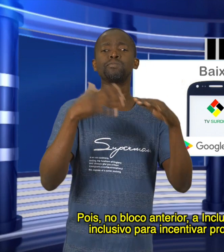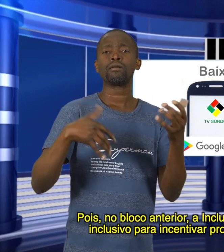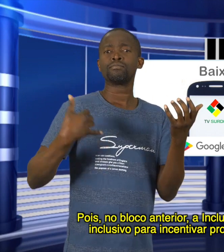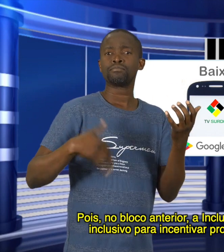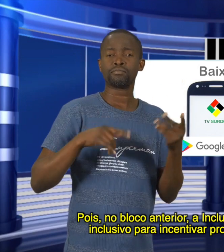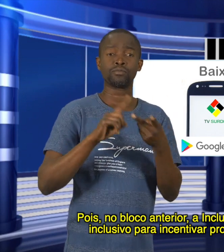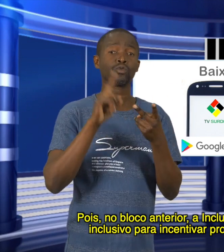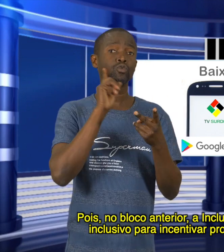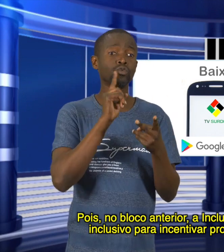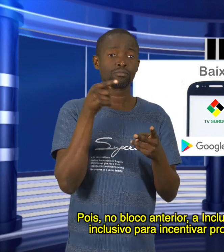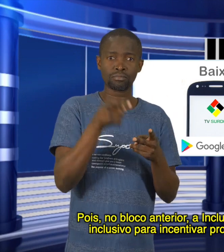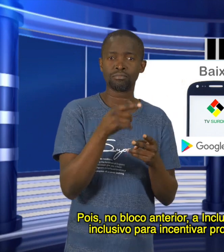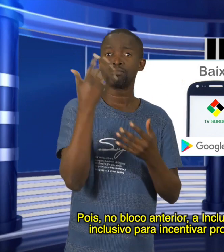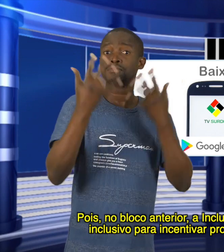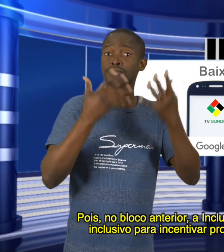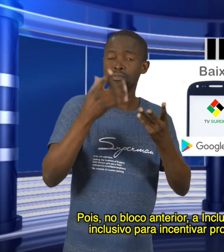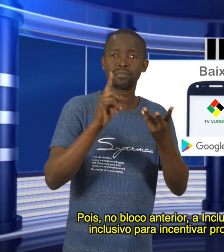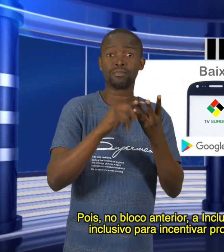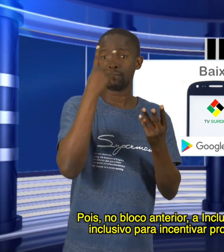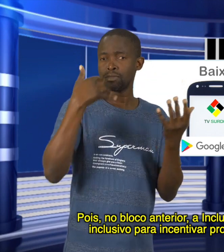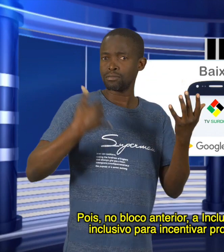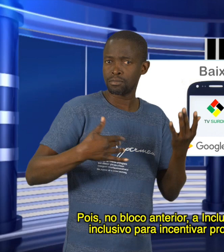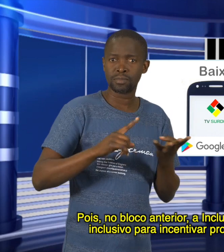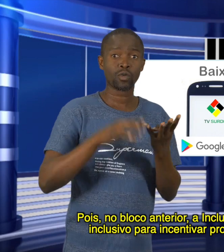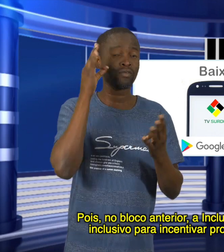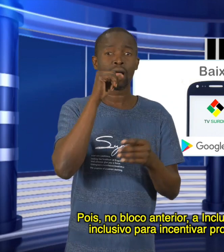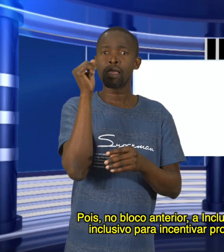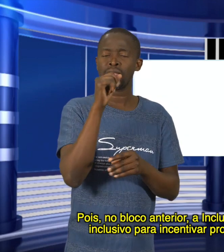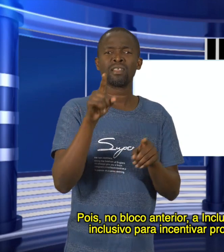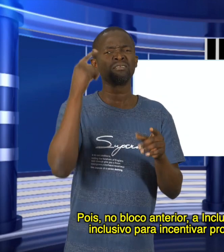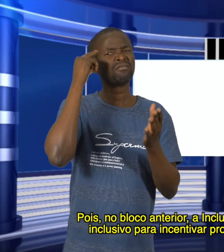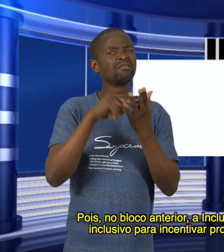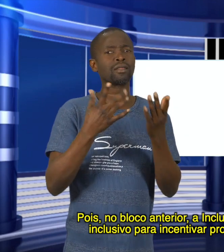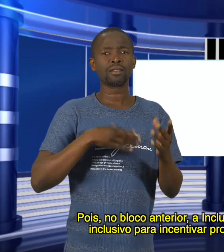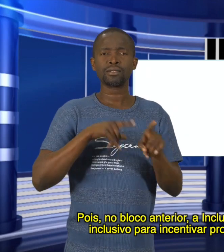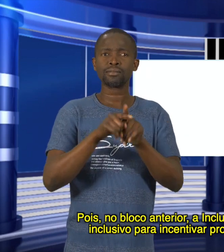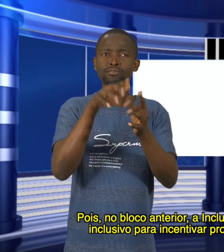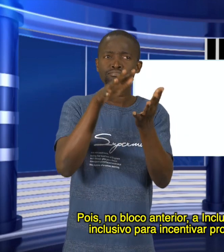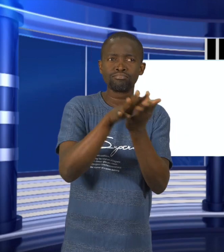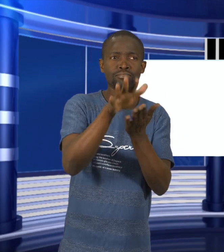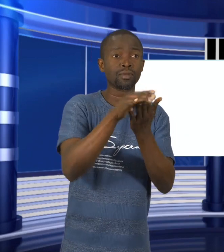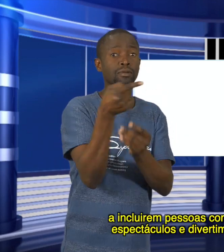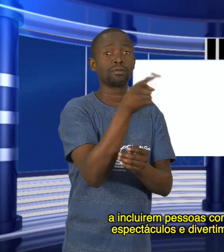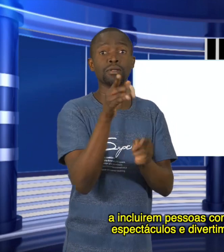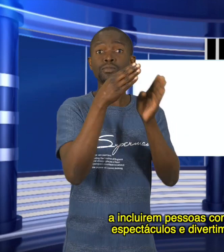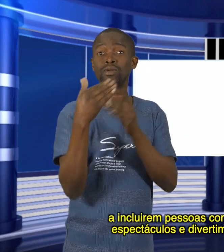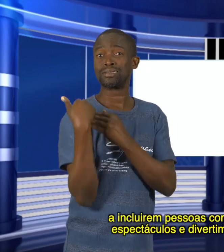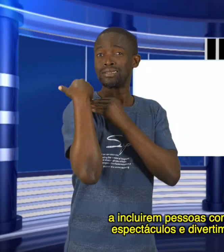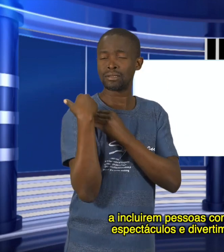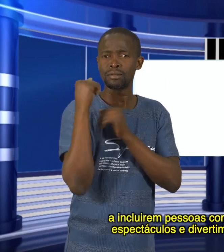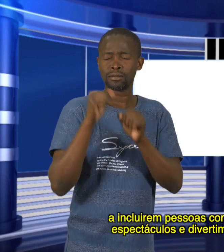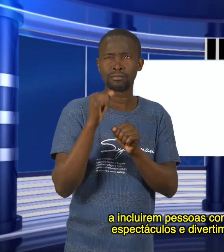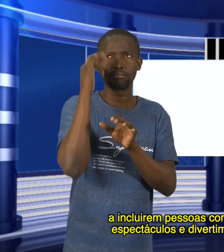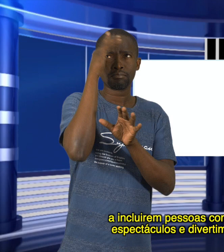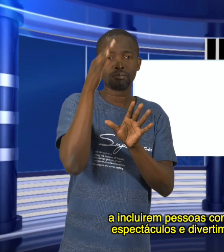um concerto inclusivo para incentivar promotores de eventos a incluírem